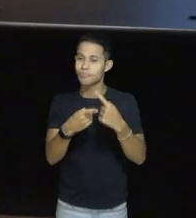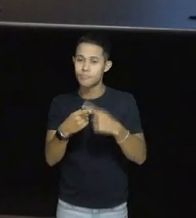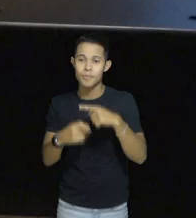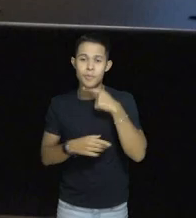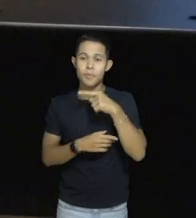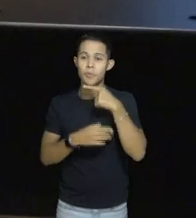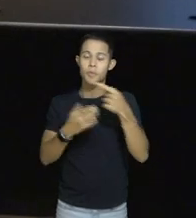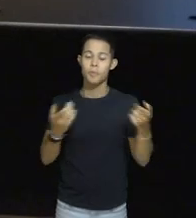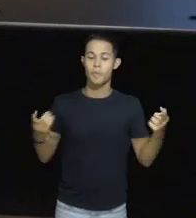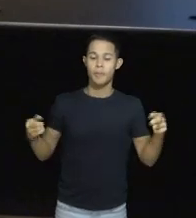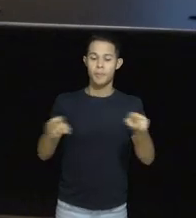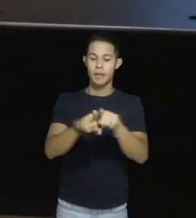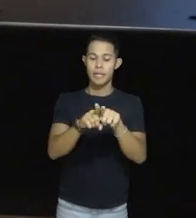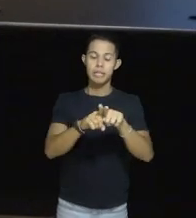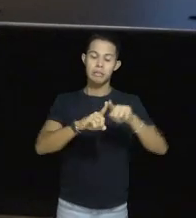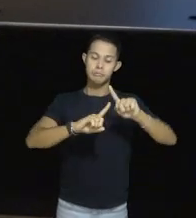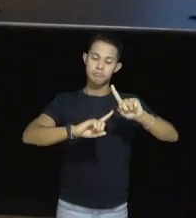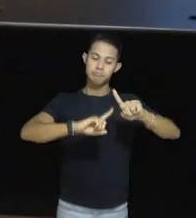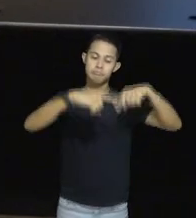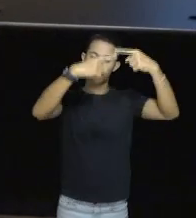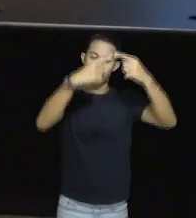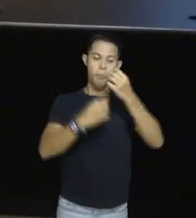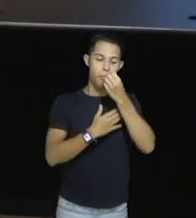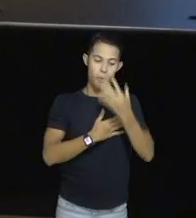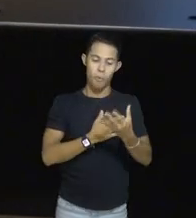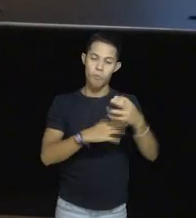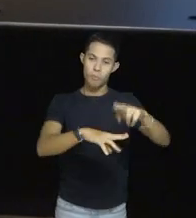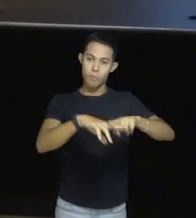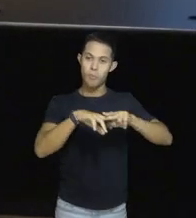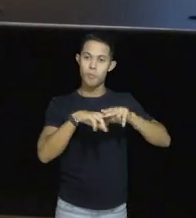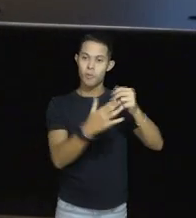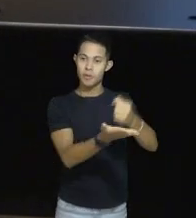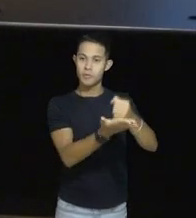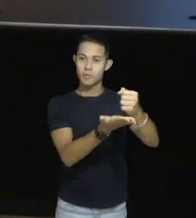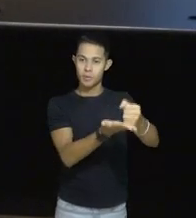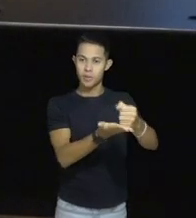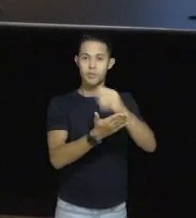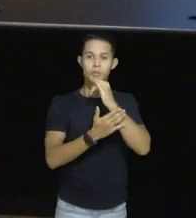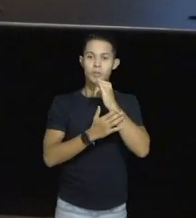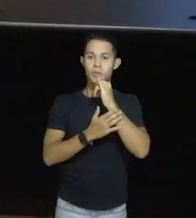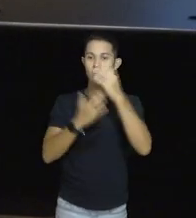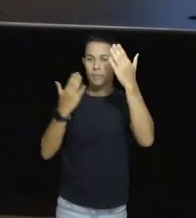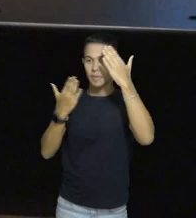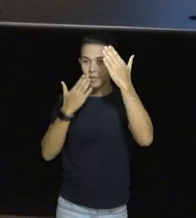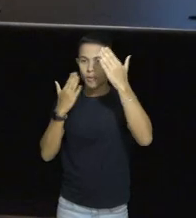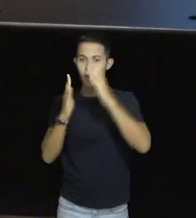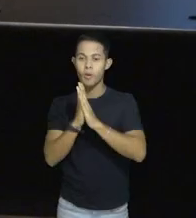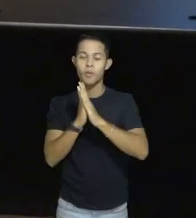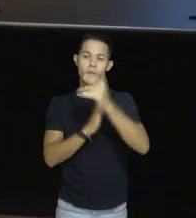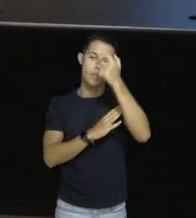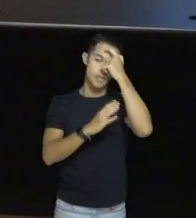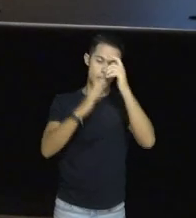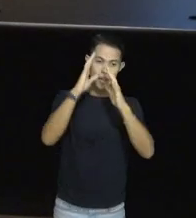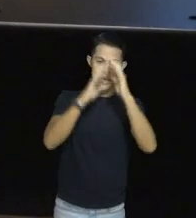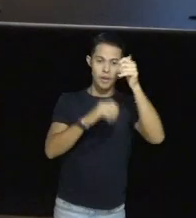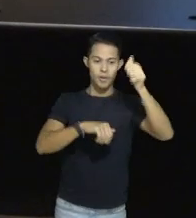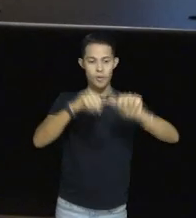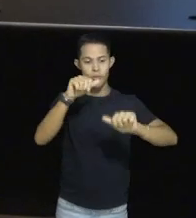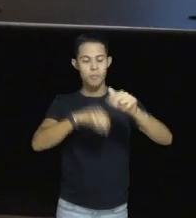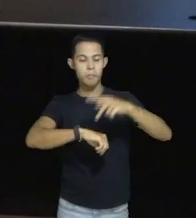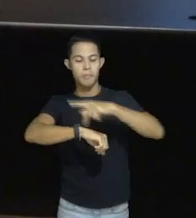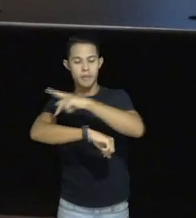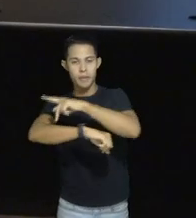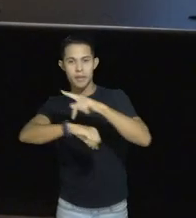gente achasse que fosse evoluir e acabou contratando. Como, por exemplo, a gente contratou a psicóloga, a neuro, que faz avaliação, a psicopedagoga,